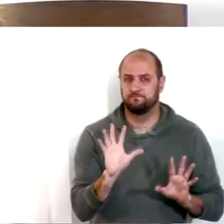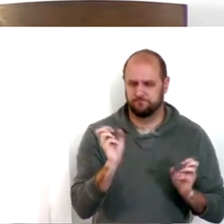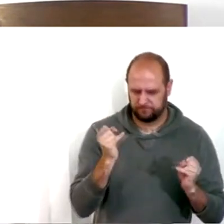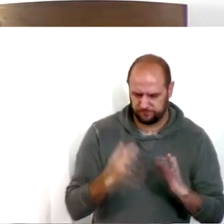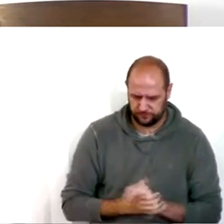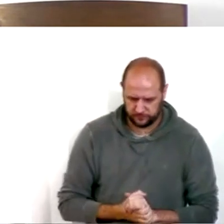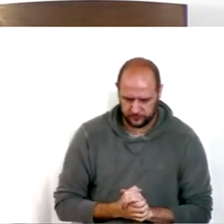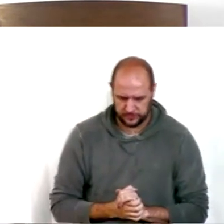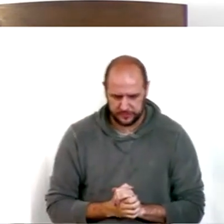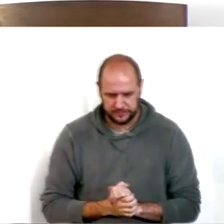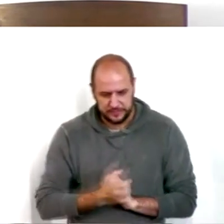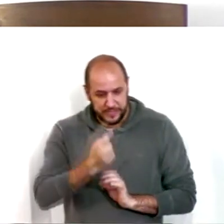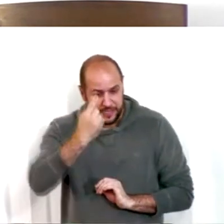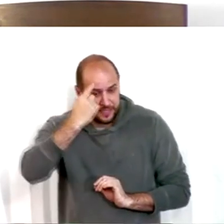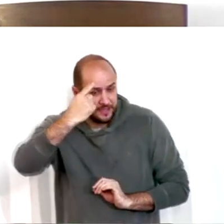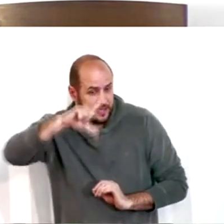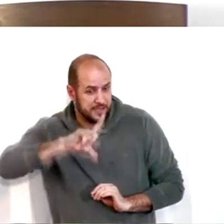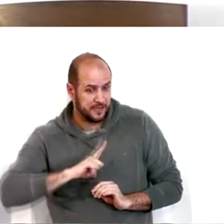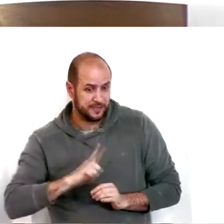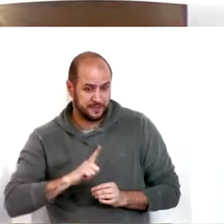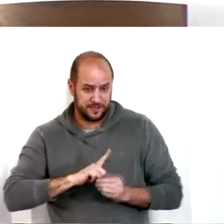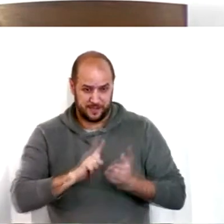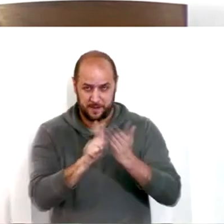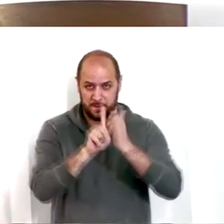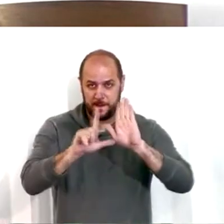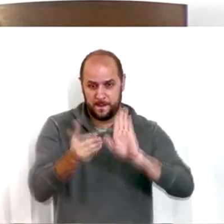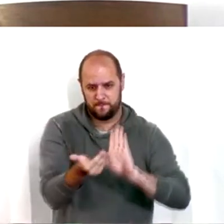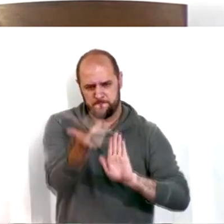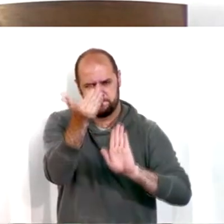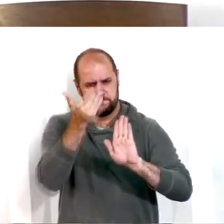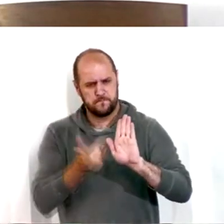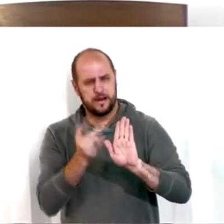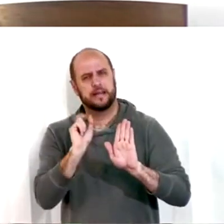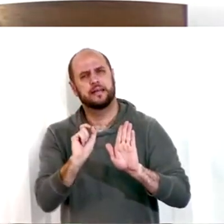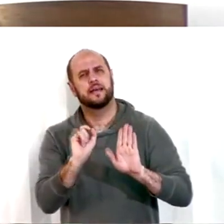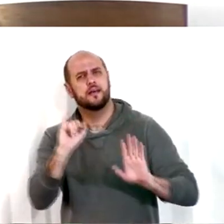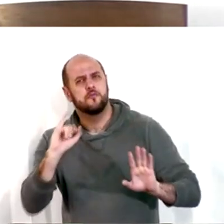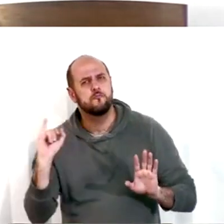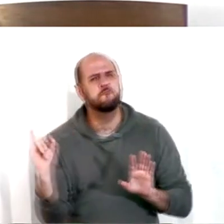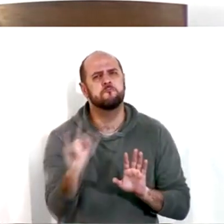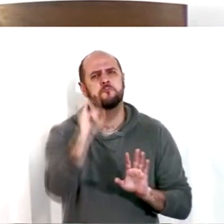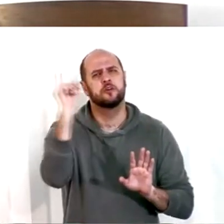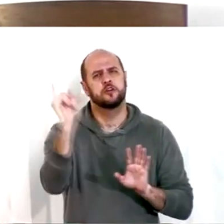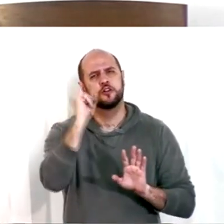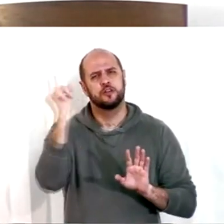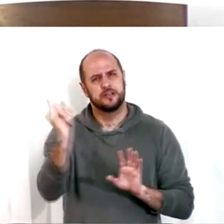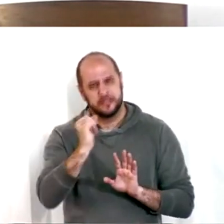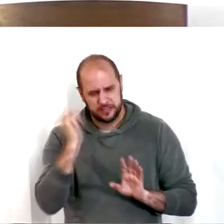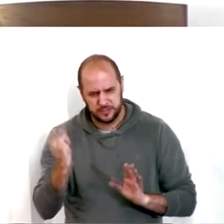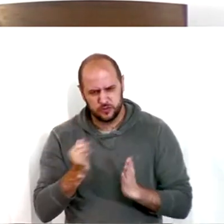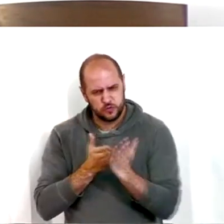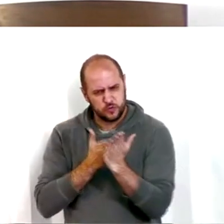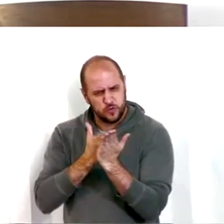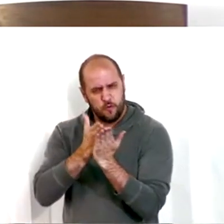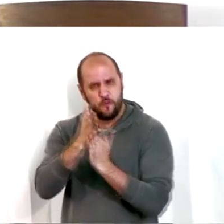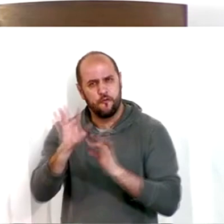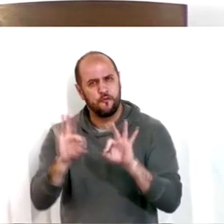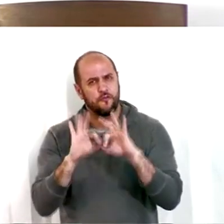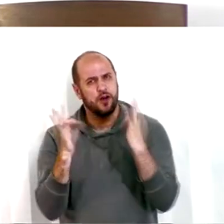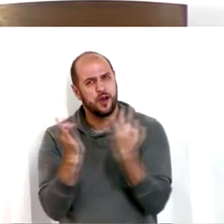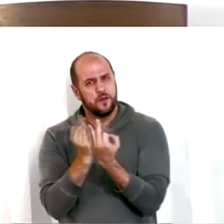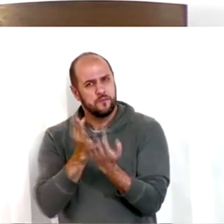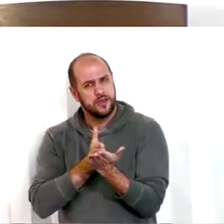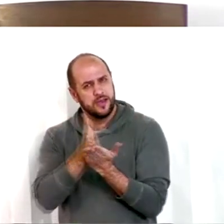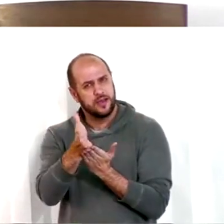o princípio que está por trás da lei do levirato era a importância da continuidade da linhagem